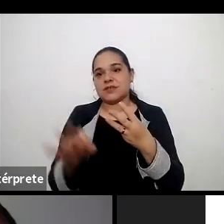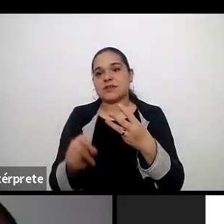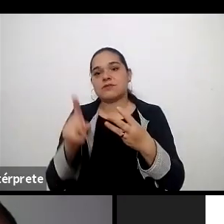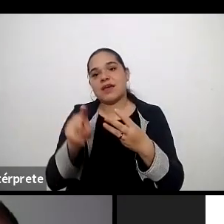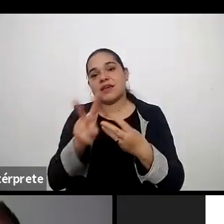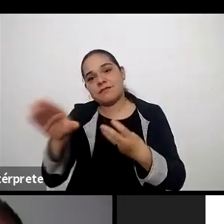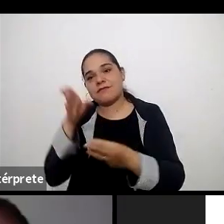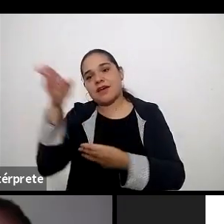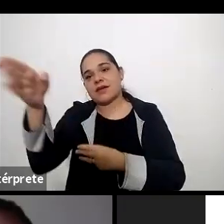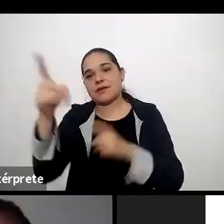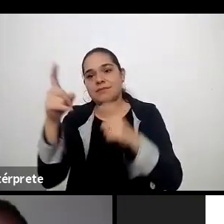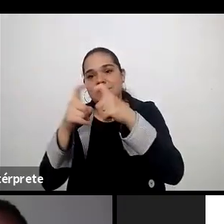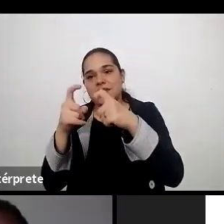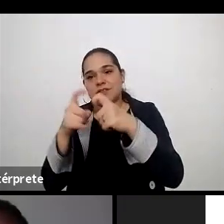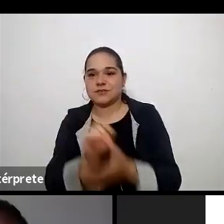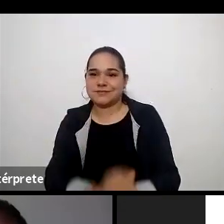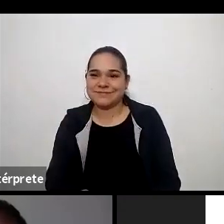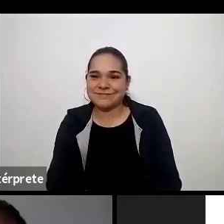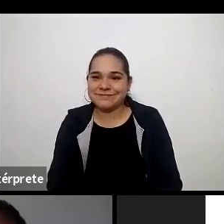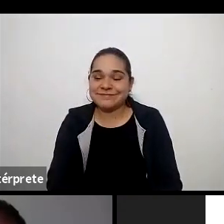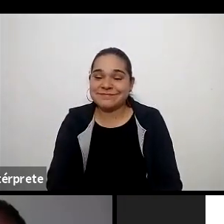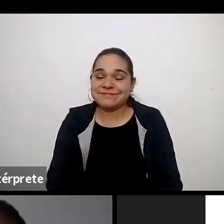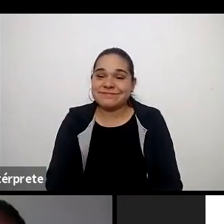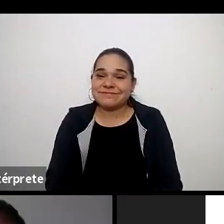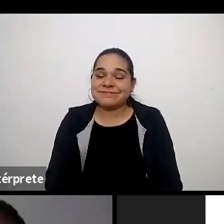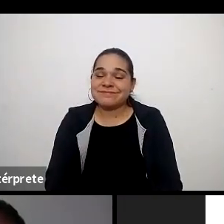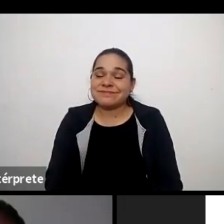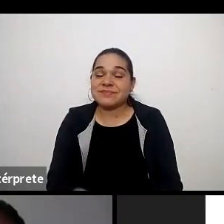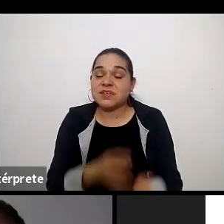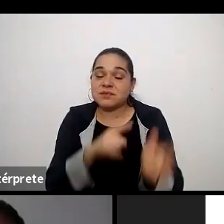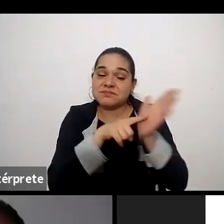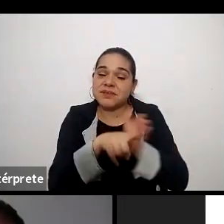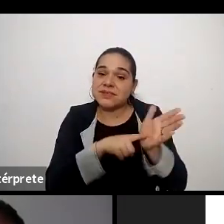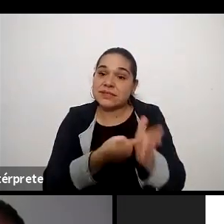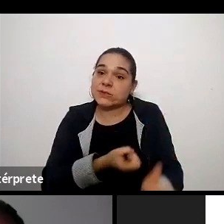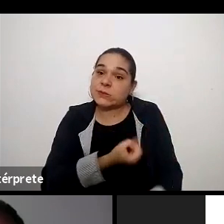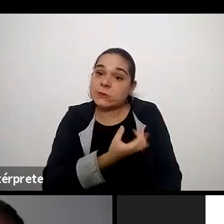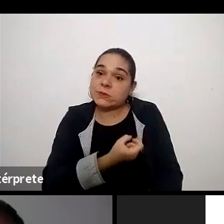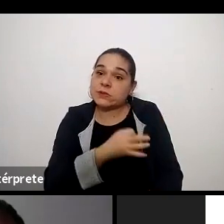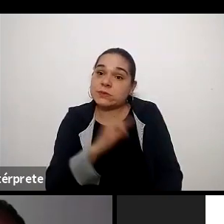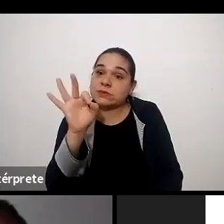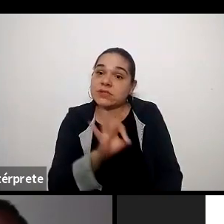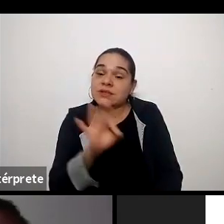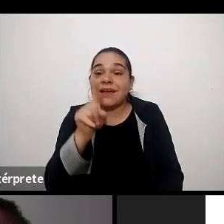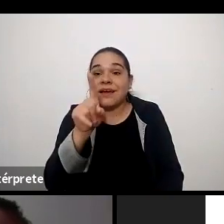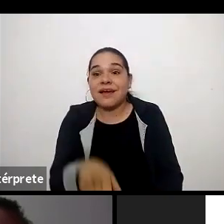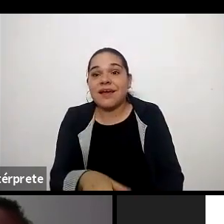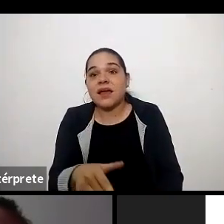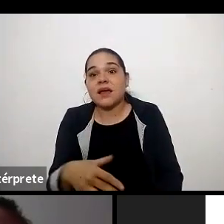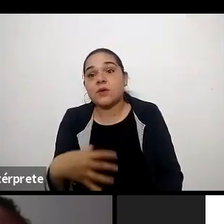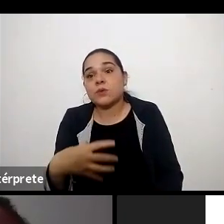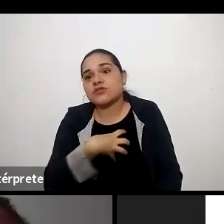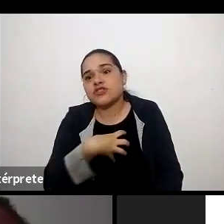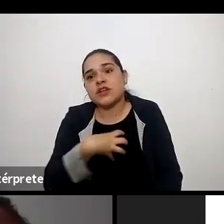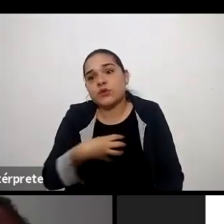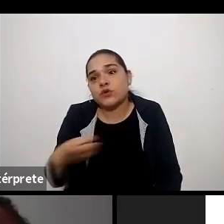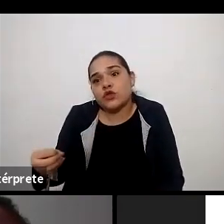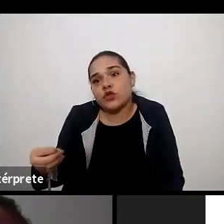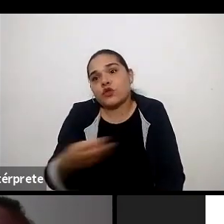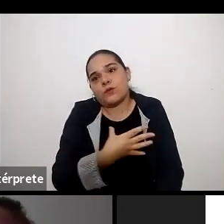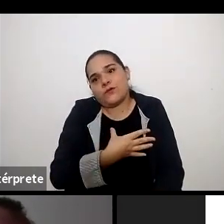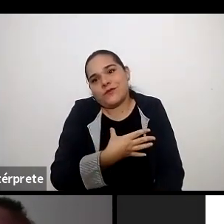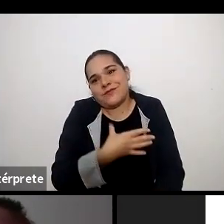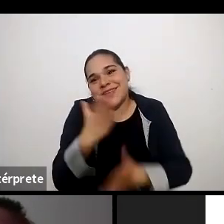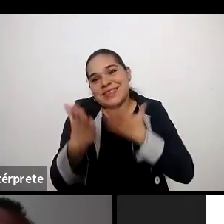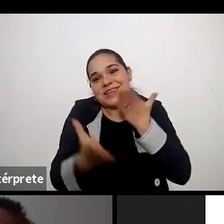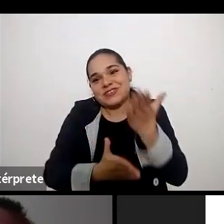que vai para uma especialidade então é um aquilo que a gente tá falando é uma nova forma de se relacionar nós vamos